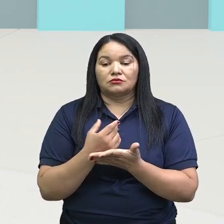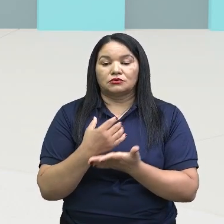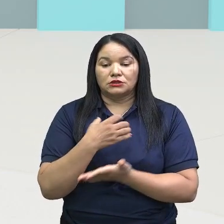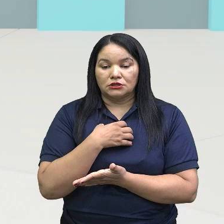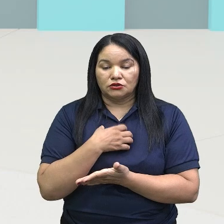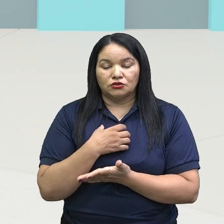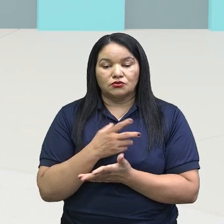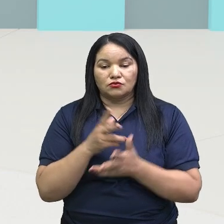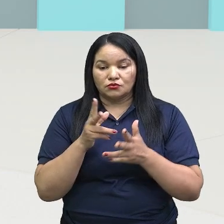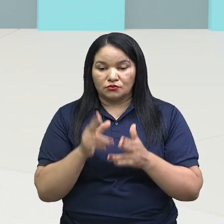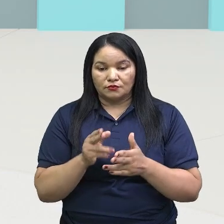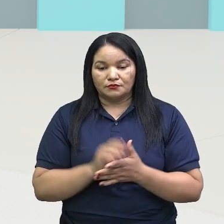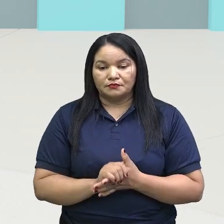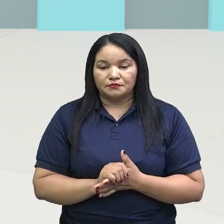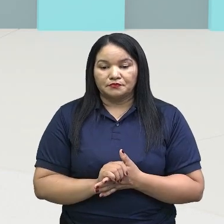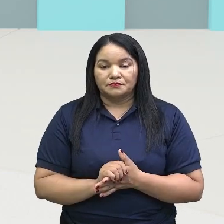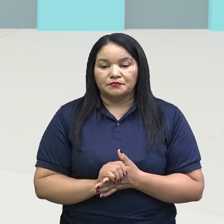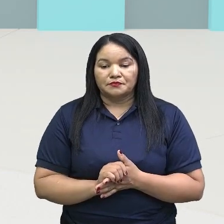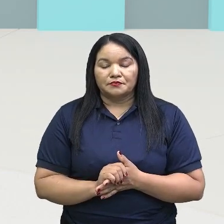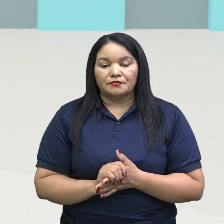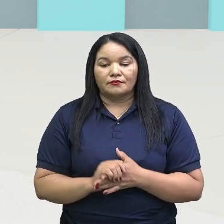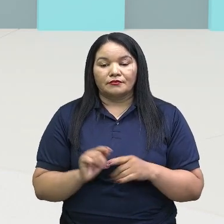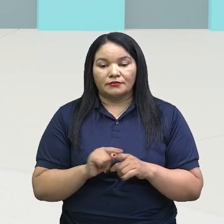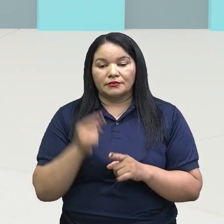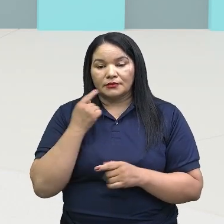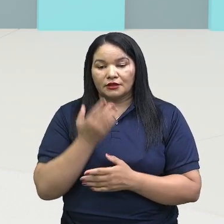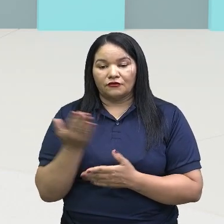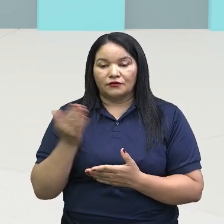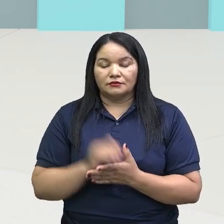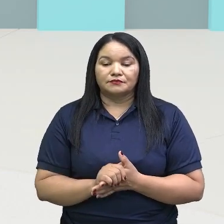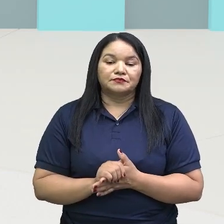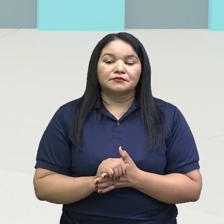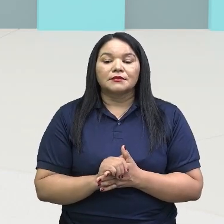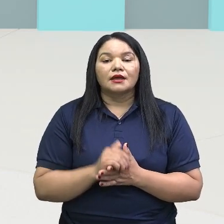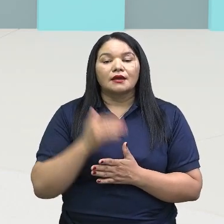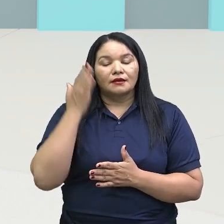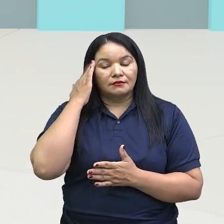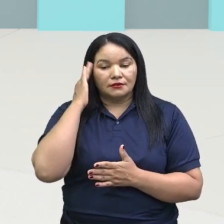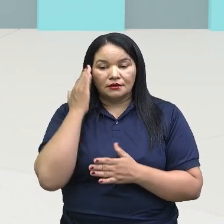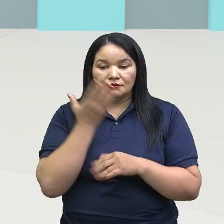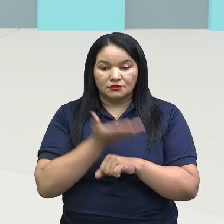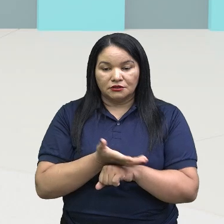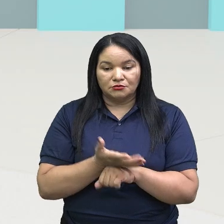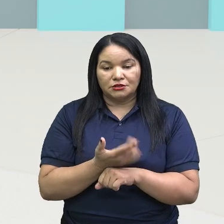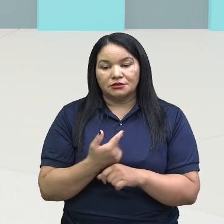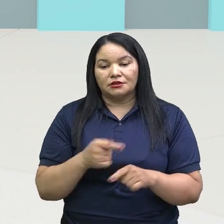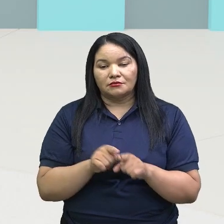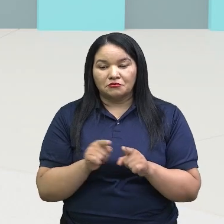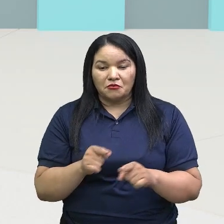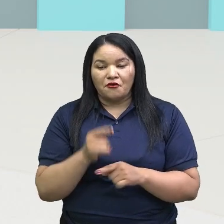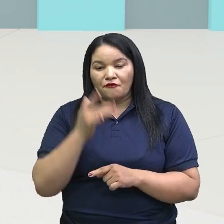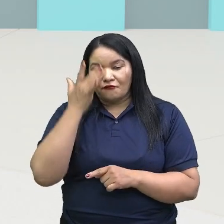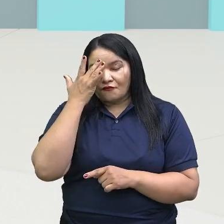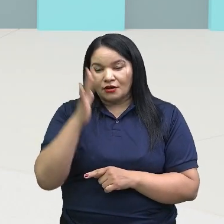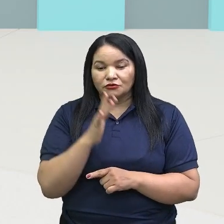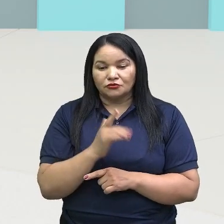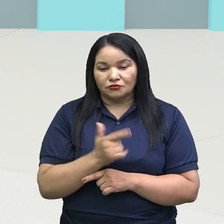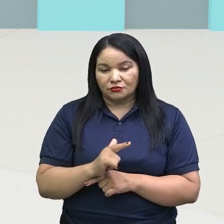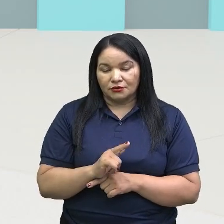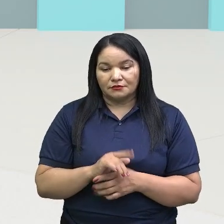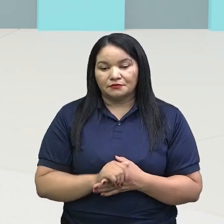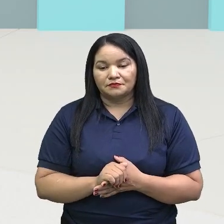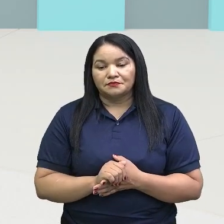Vamos ver o exemplo. Temos aí, ó, entendo a matéria, ainda que não seja fácil. Então, observe